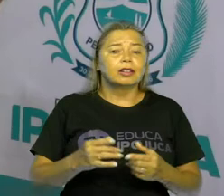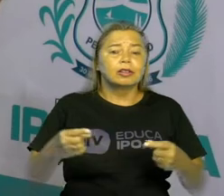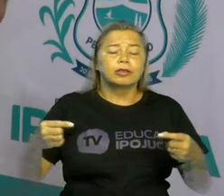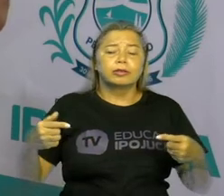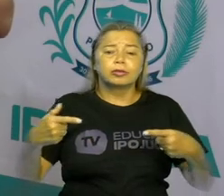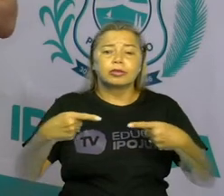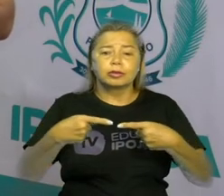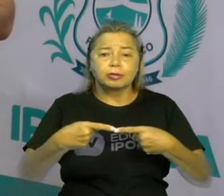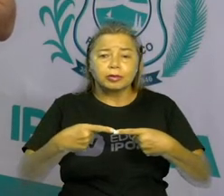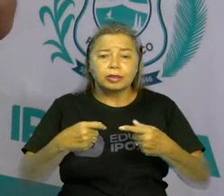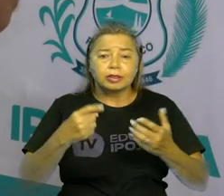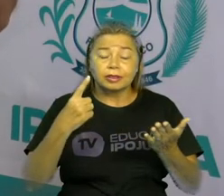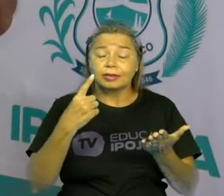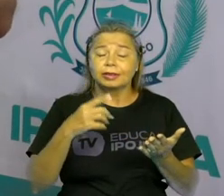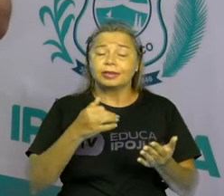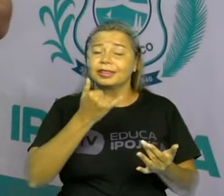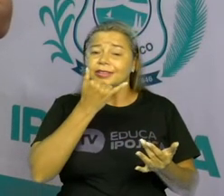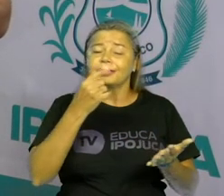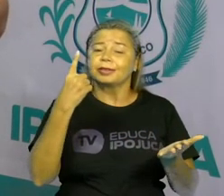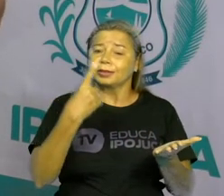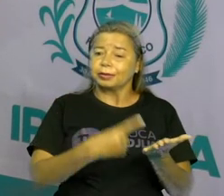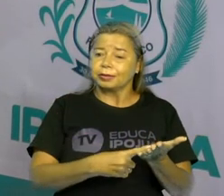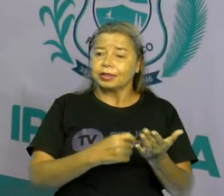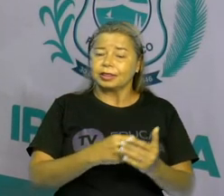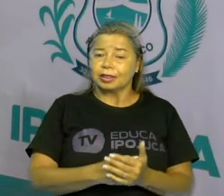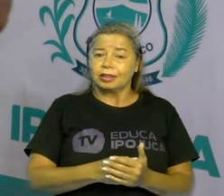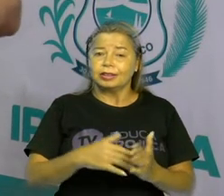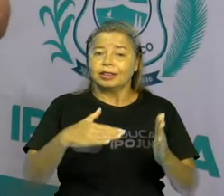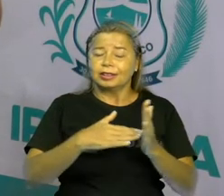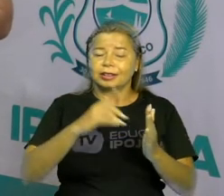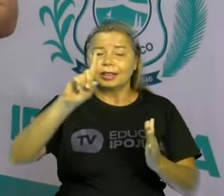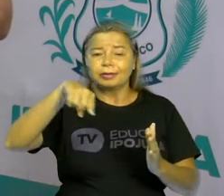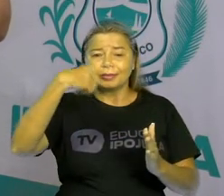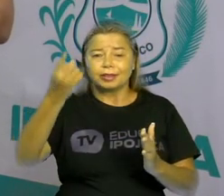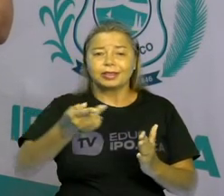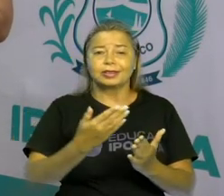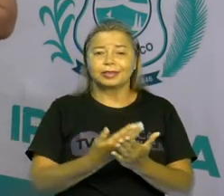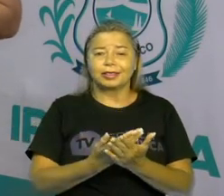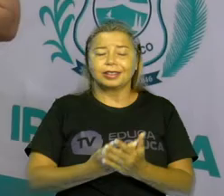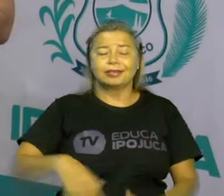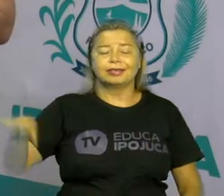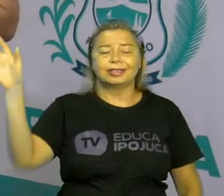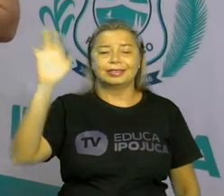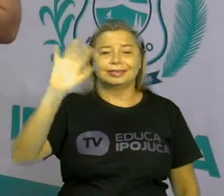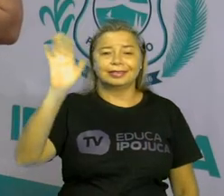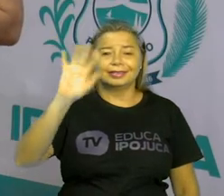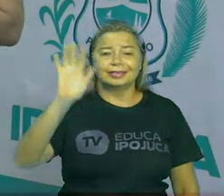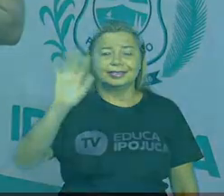combinado. Aguardo vocês na próxima aula. Beijos e até lá!